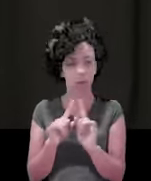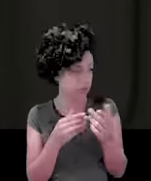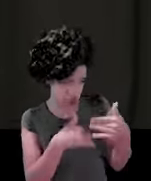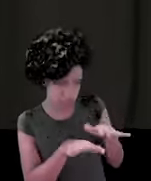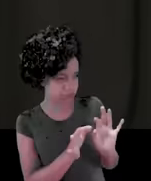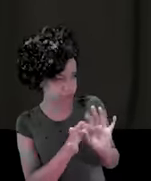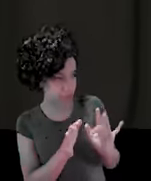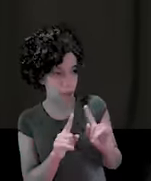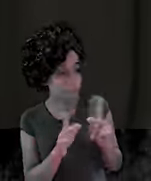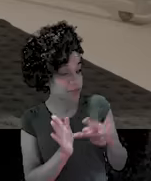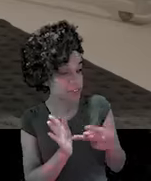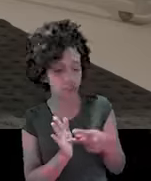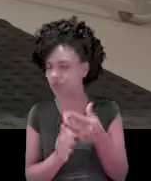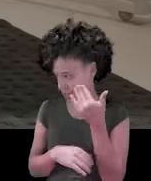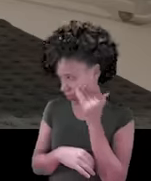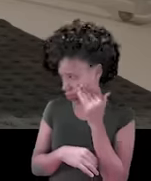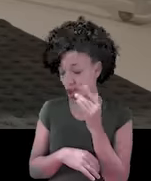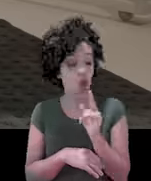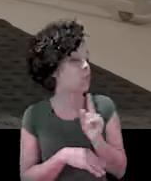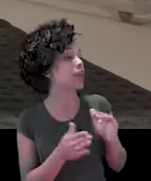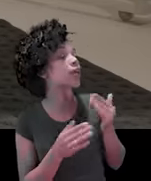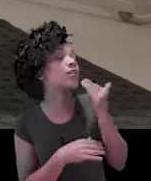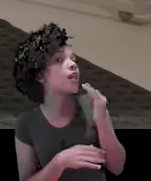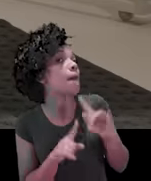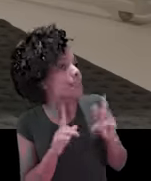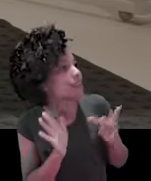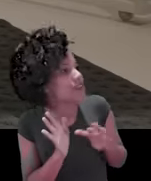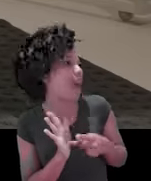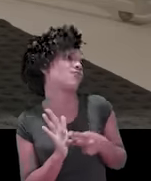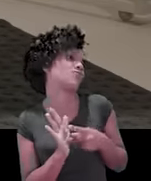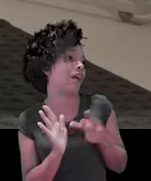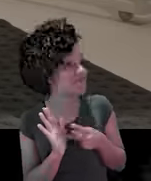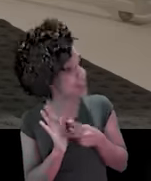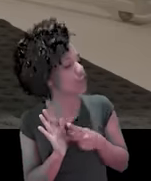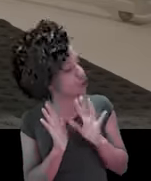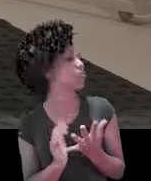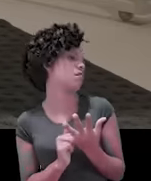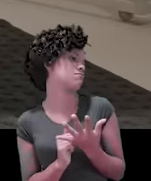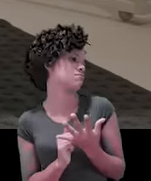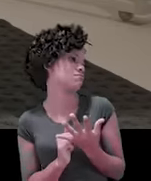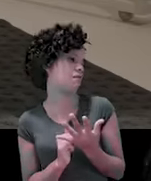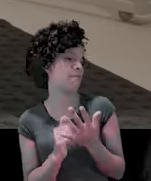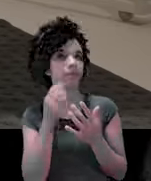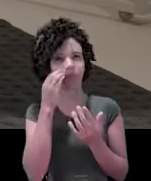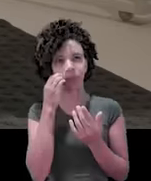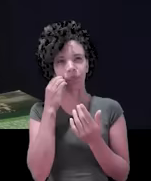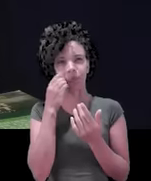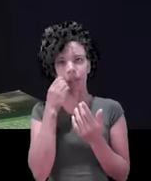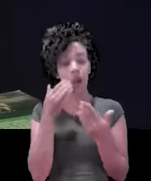assim mas entendi que eu quero dizer é verdade é que eu entendo eu quero que você que é verdade é verdade é verdade então